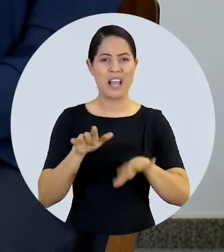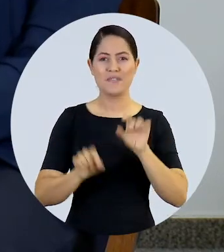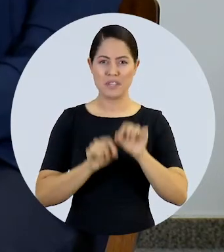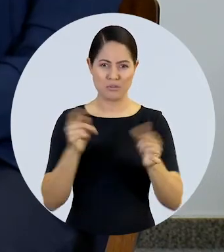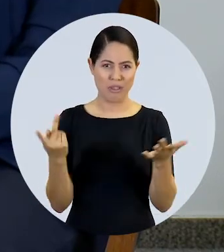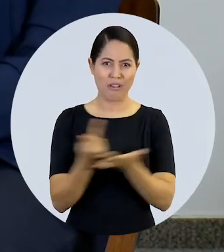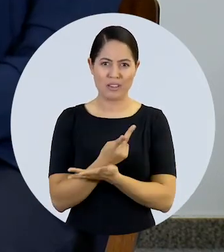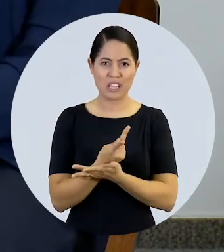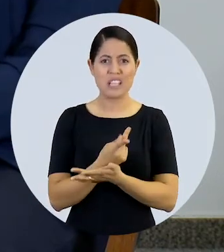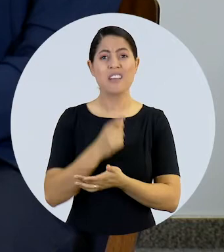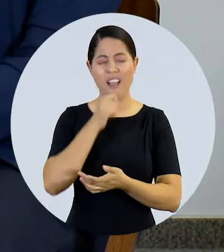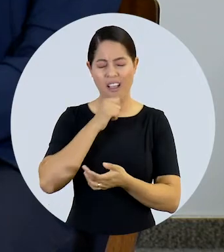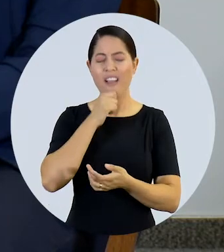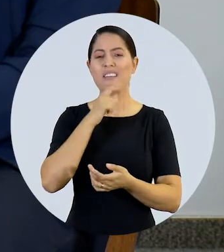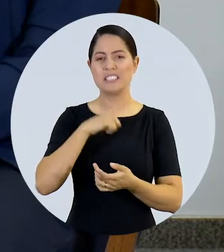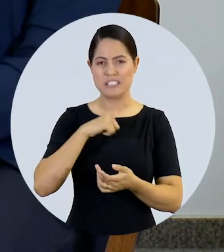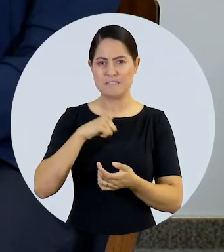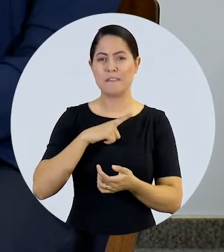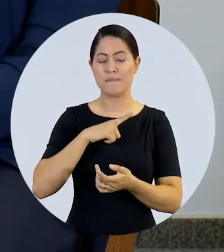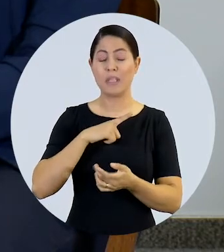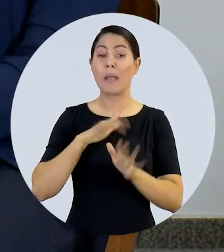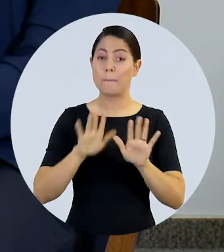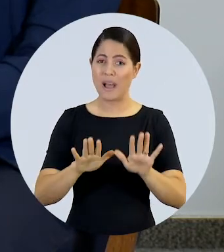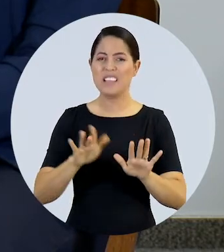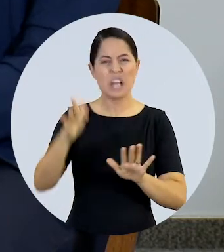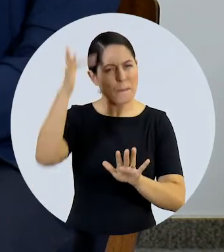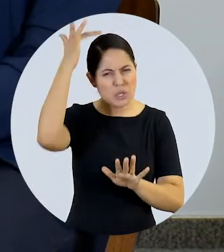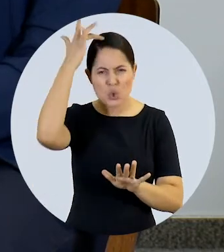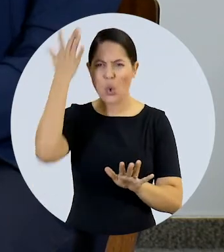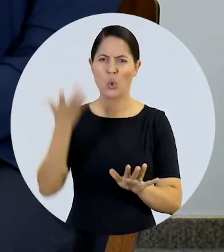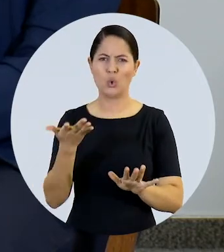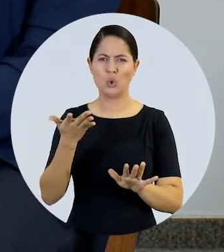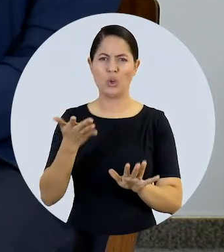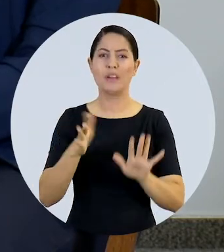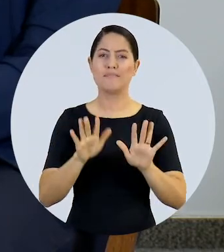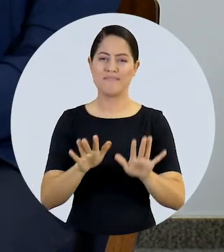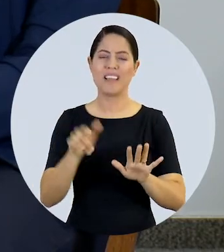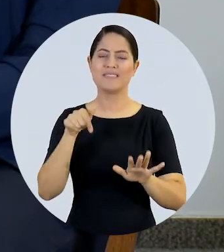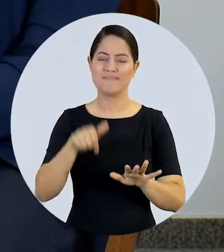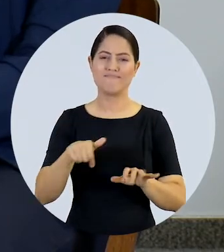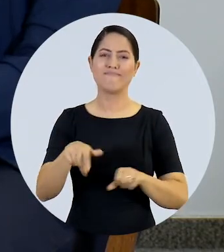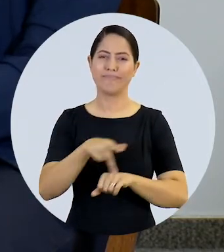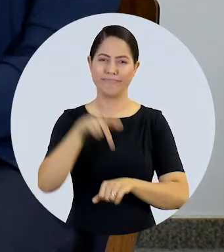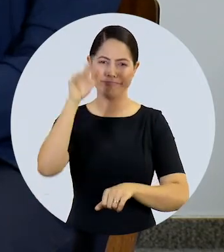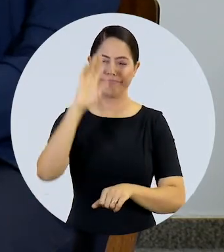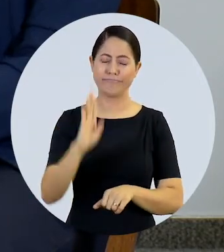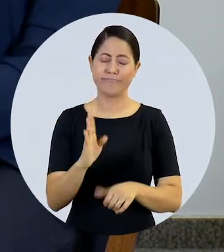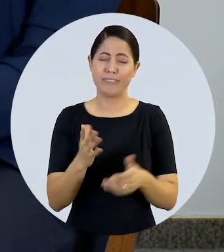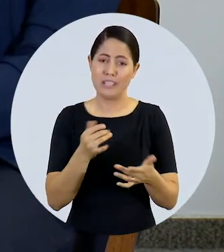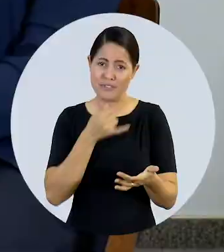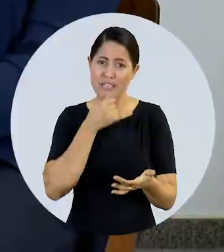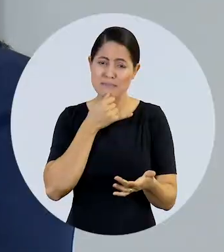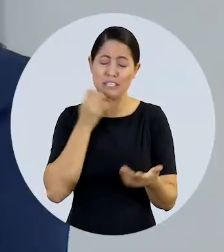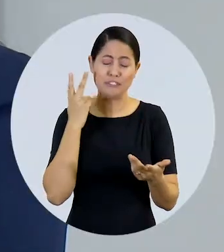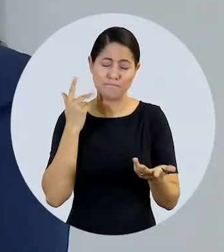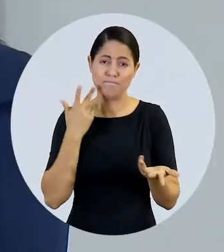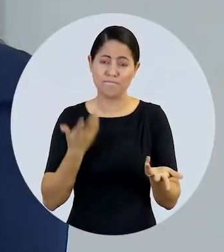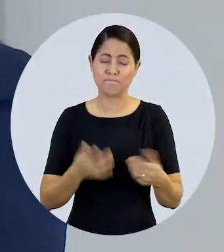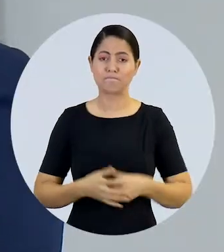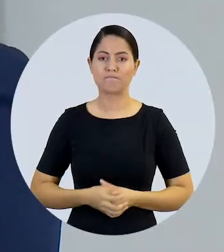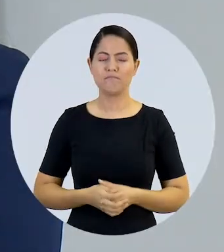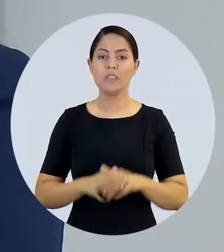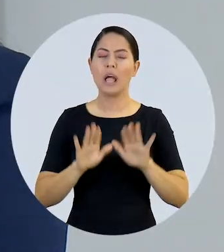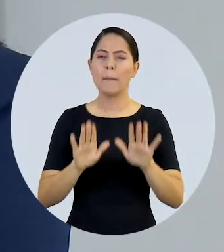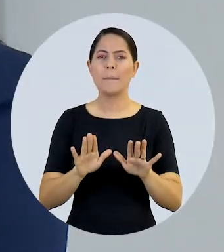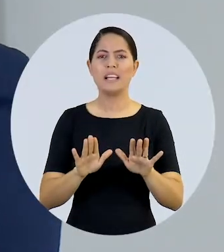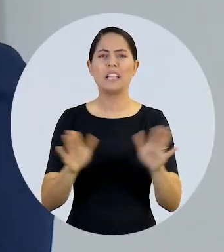vivenciar sistemas de escravidão. É absurdo. Mas, numa lógica do país brasileiro, isso é natural. Professora,